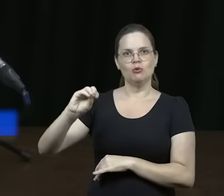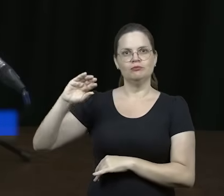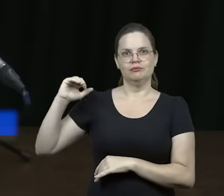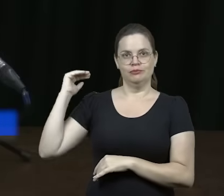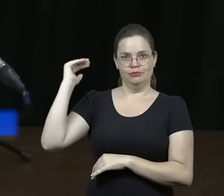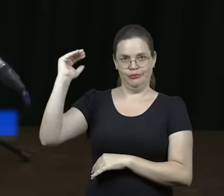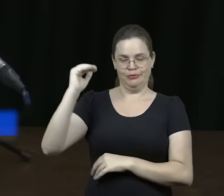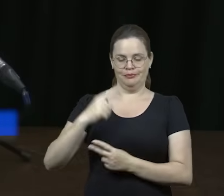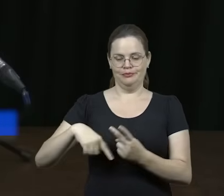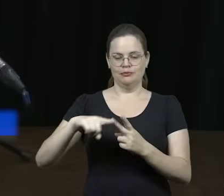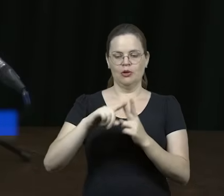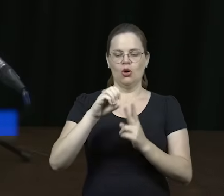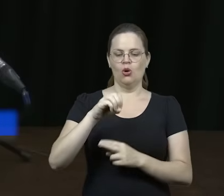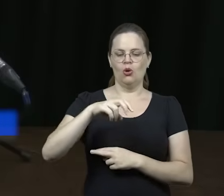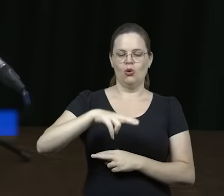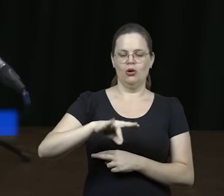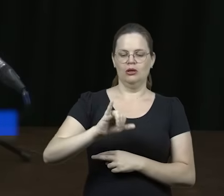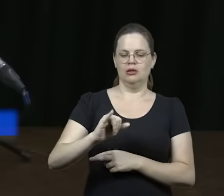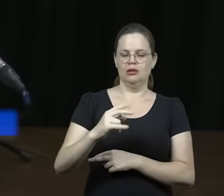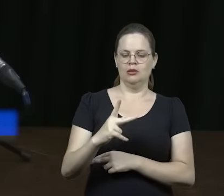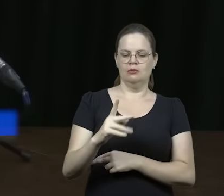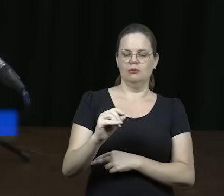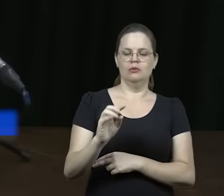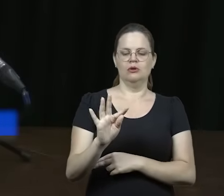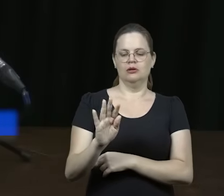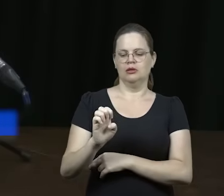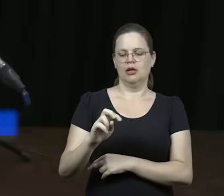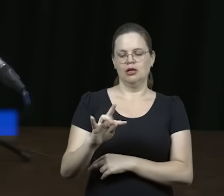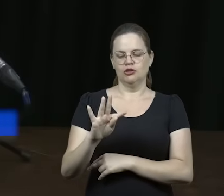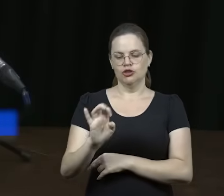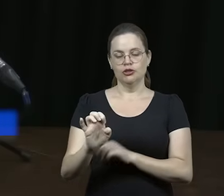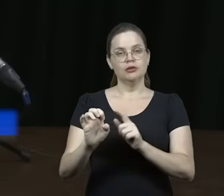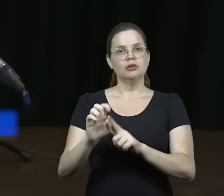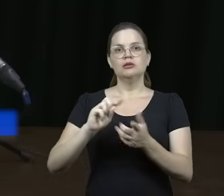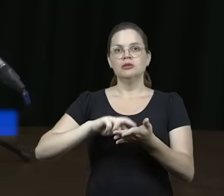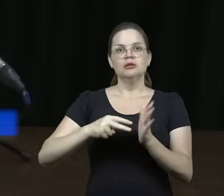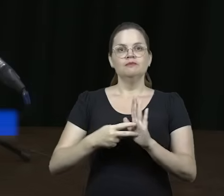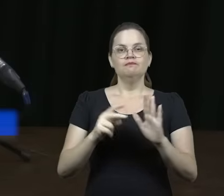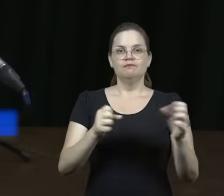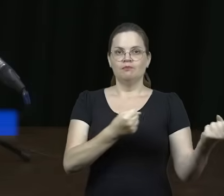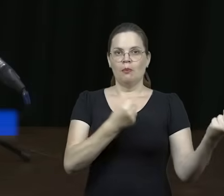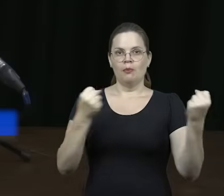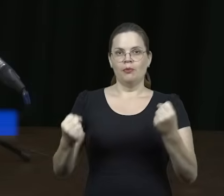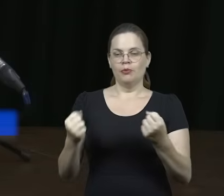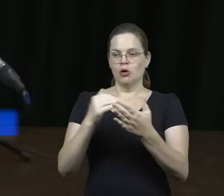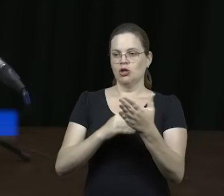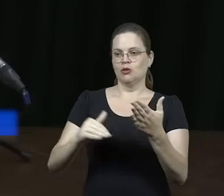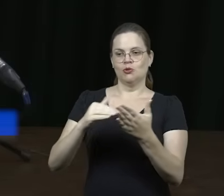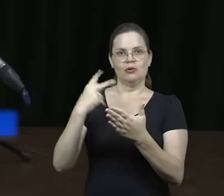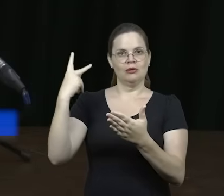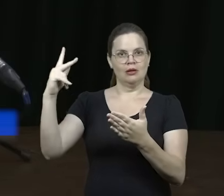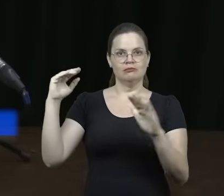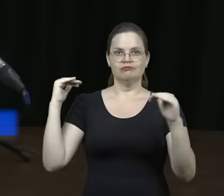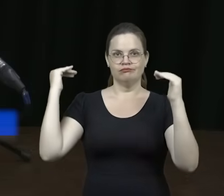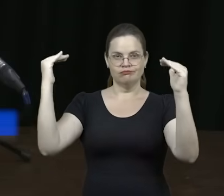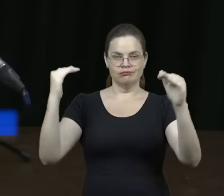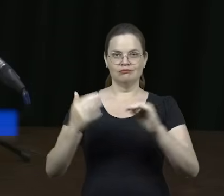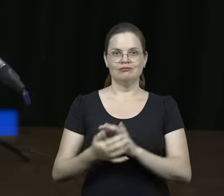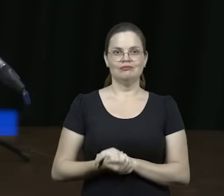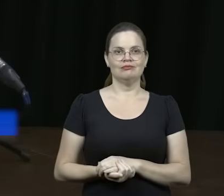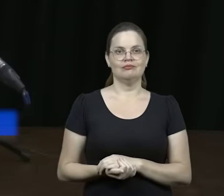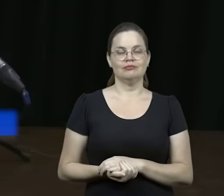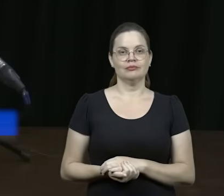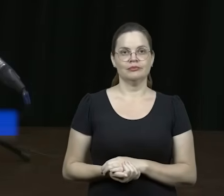de Onipotente, aqui nesse primeiro versículo do Salmo 91, que